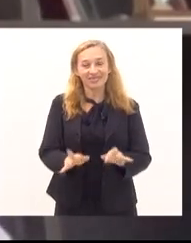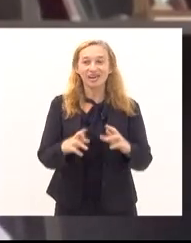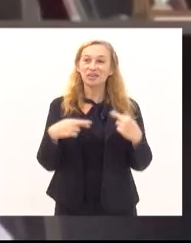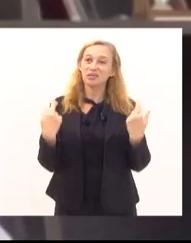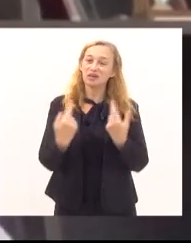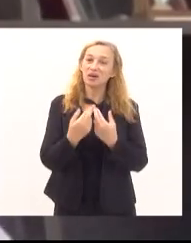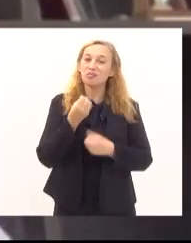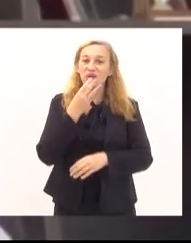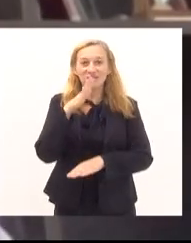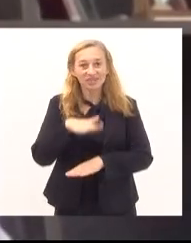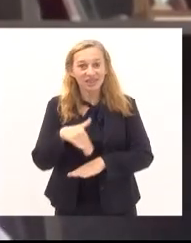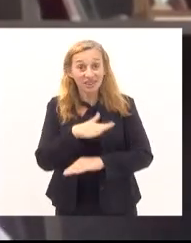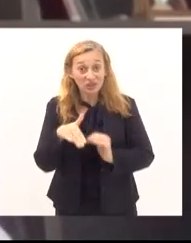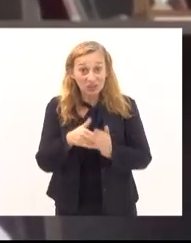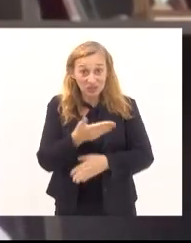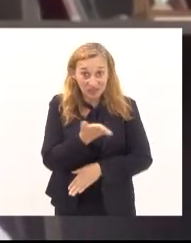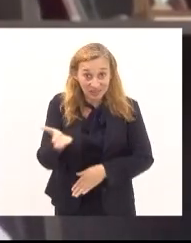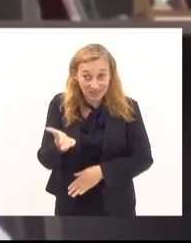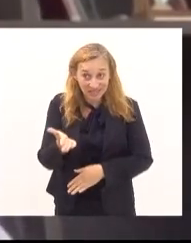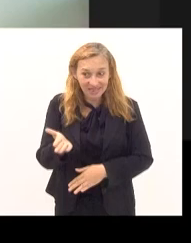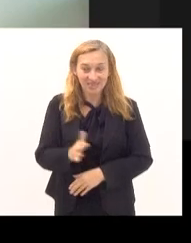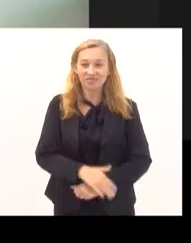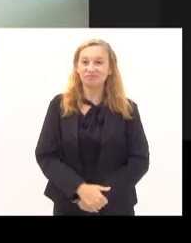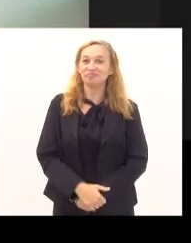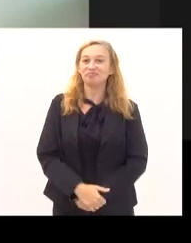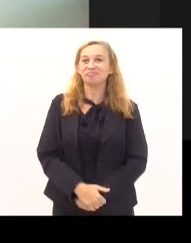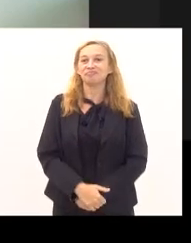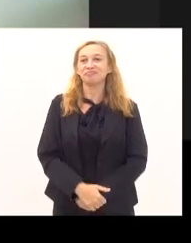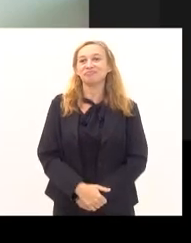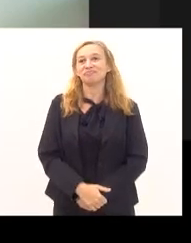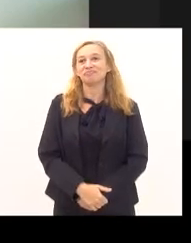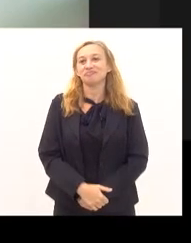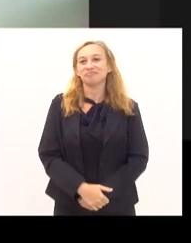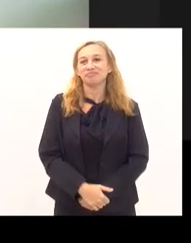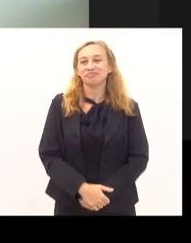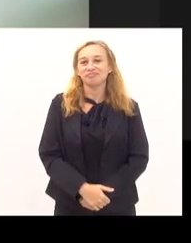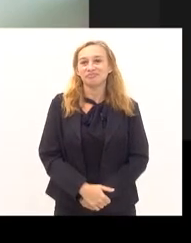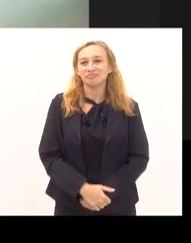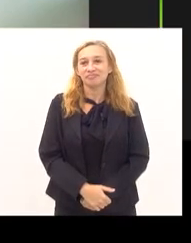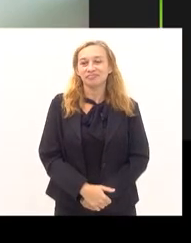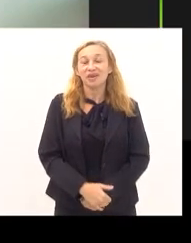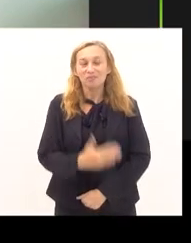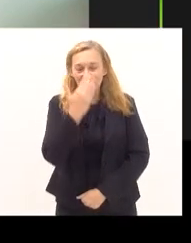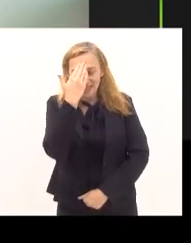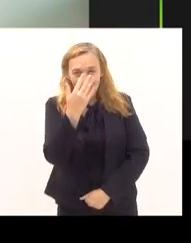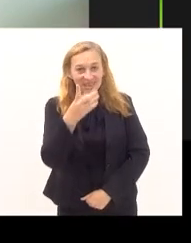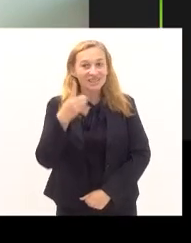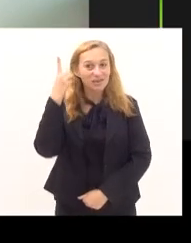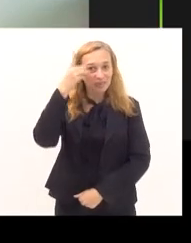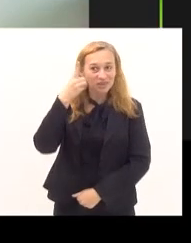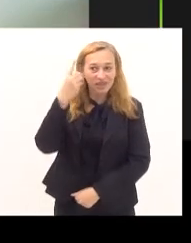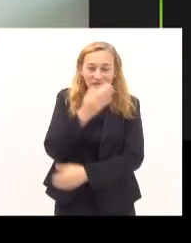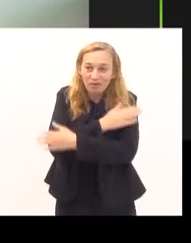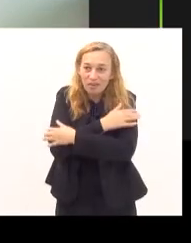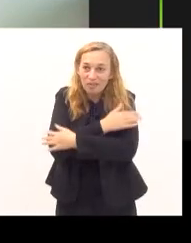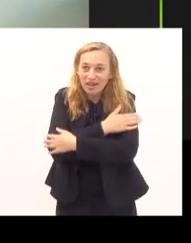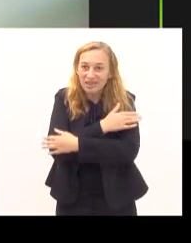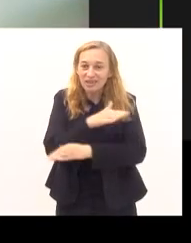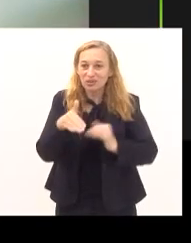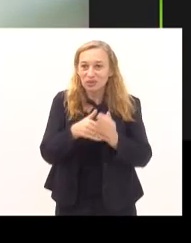sessão. Uma boa tarde a todos e a todas. Obrigada, deputada. Um abraço a todos e a todas.